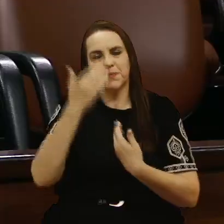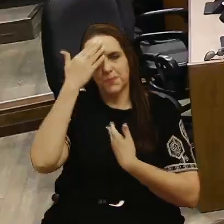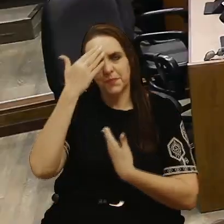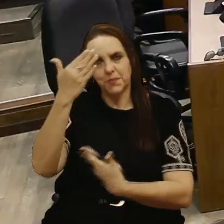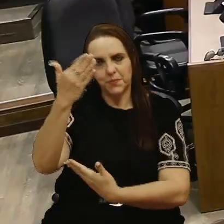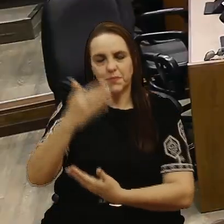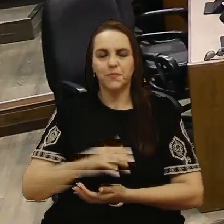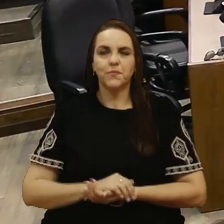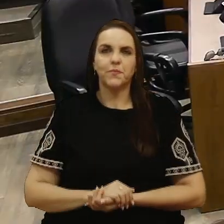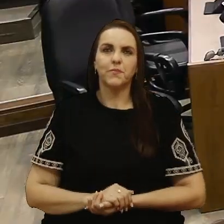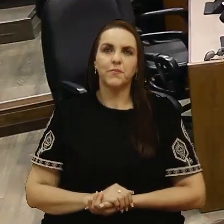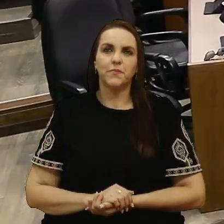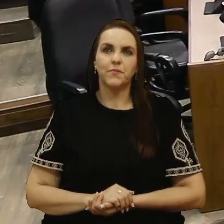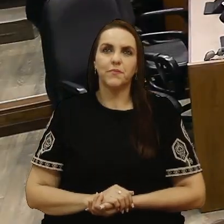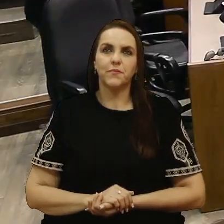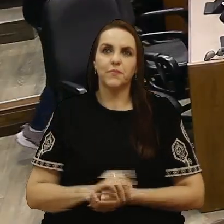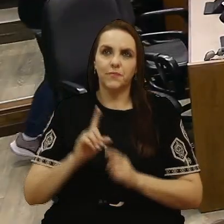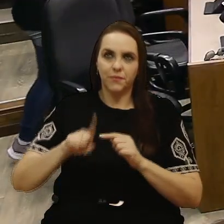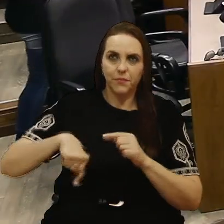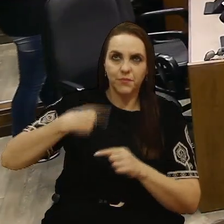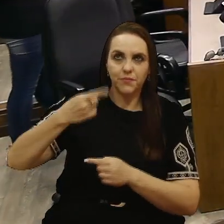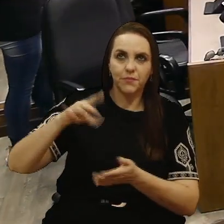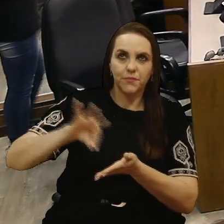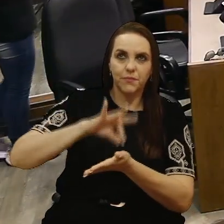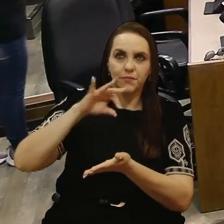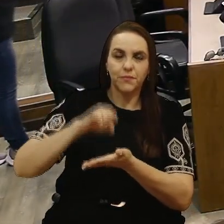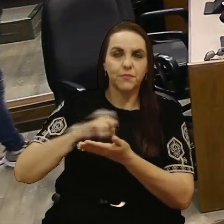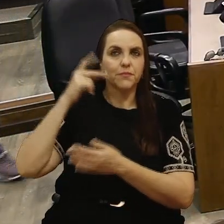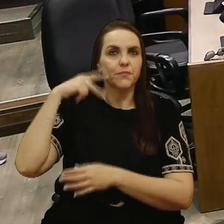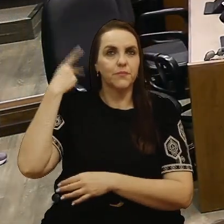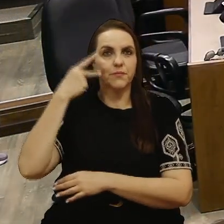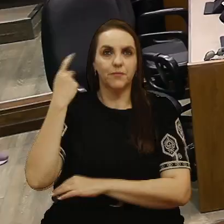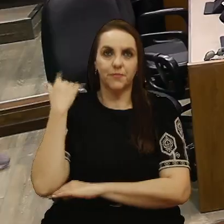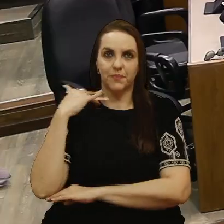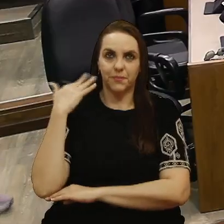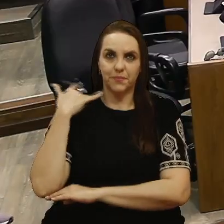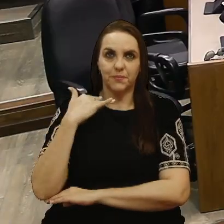obrigada. Próximo inscrito, vereadora Andressa Marques.